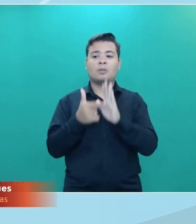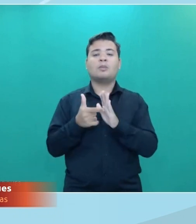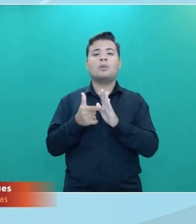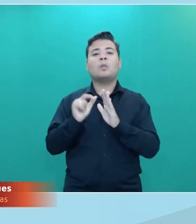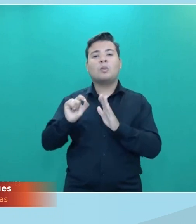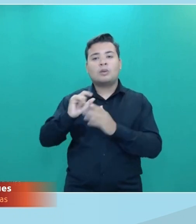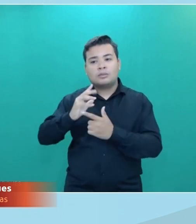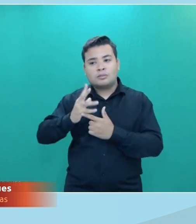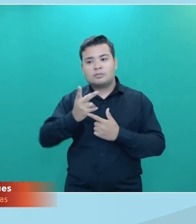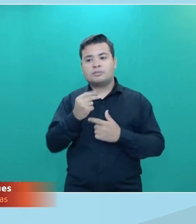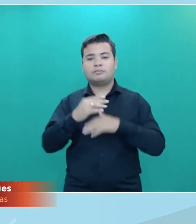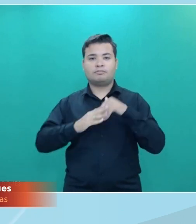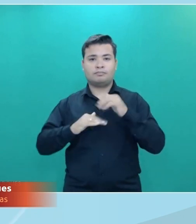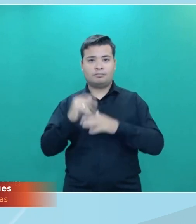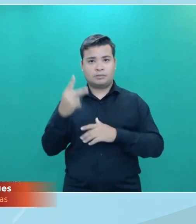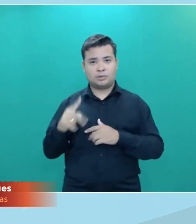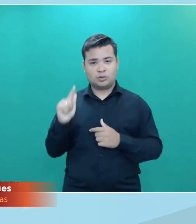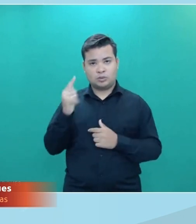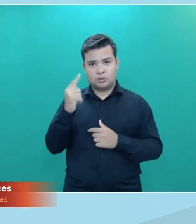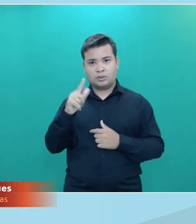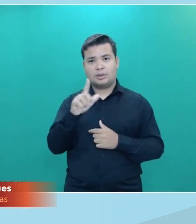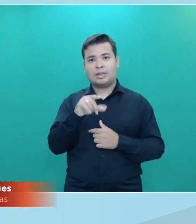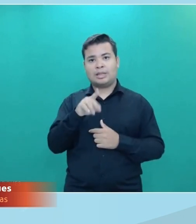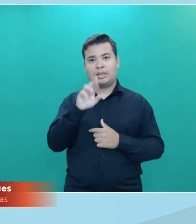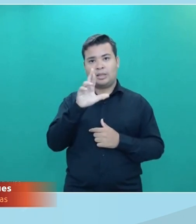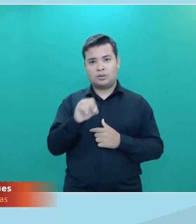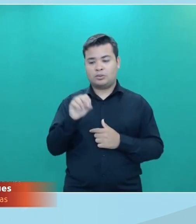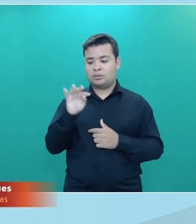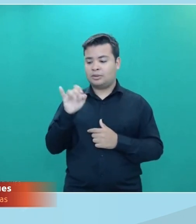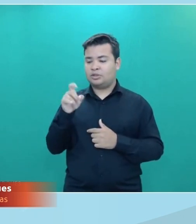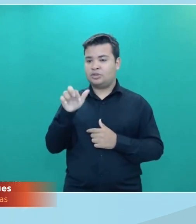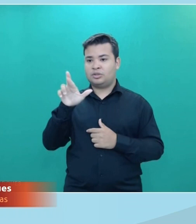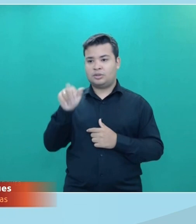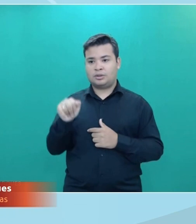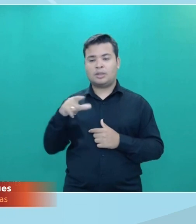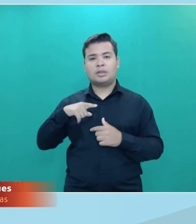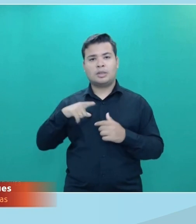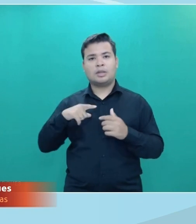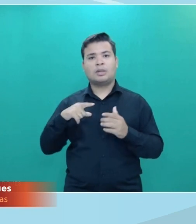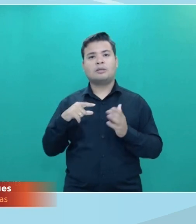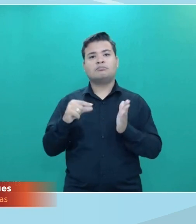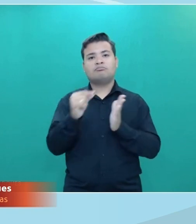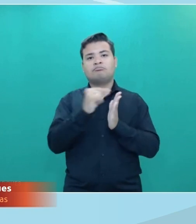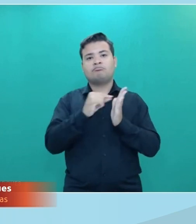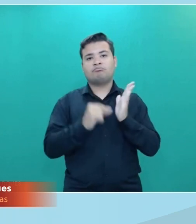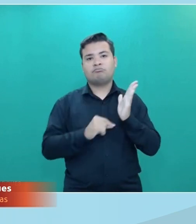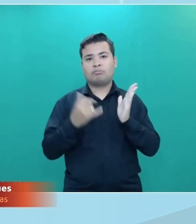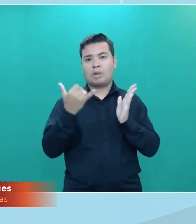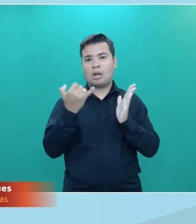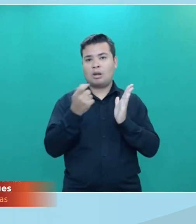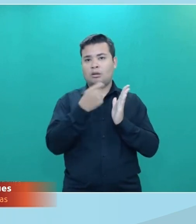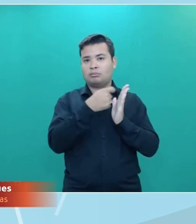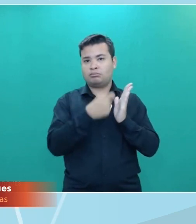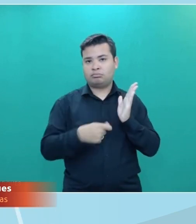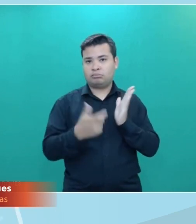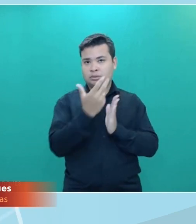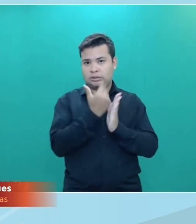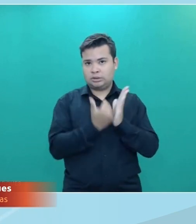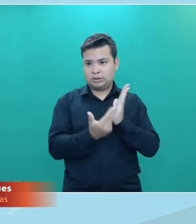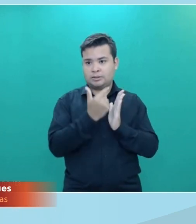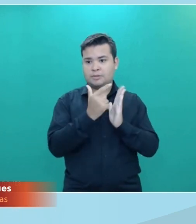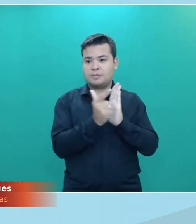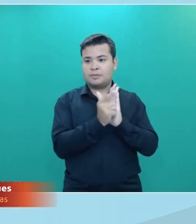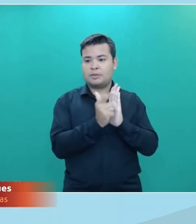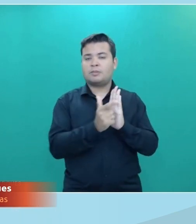goiano Leandro Teixeira. Ele faz desenhos com caneta esferográfica sobre papel, que retratam o